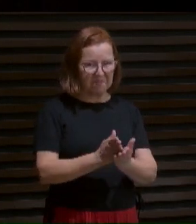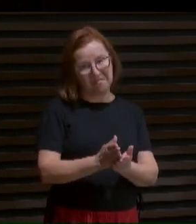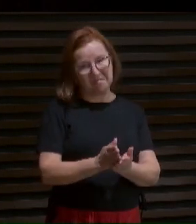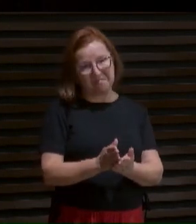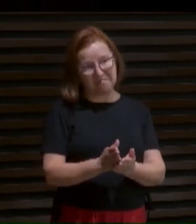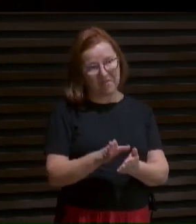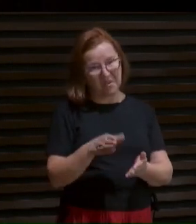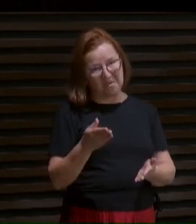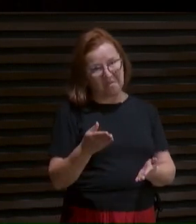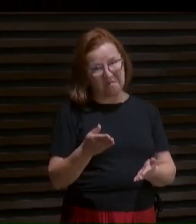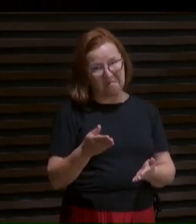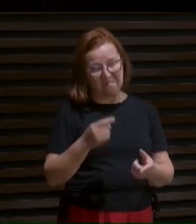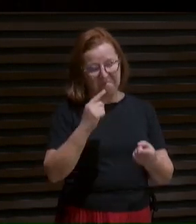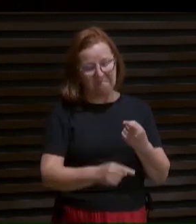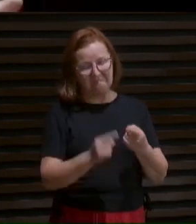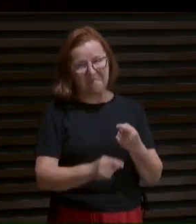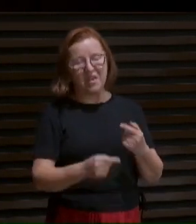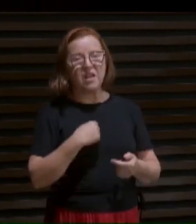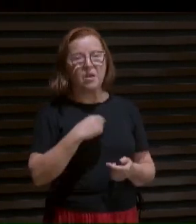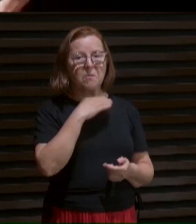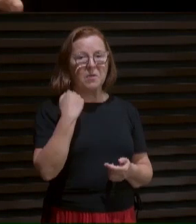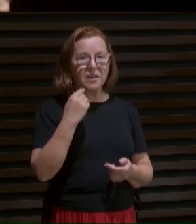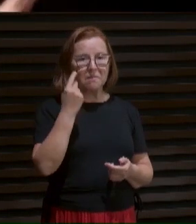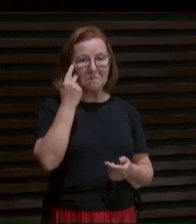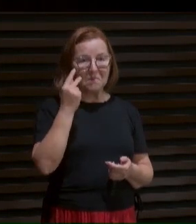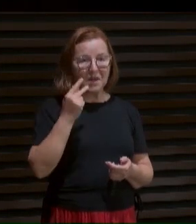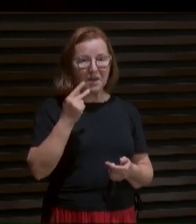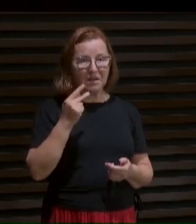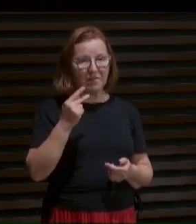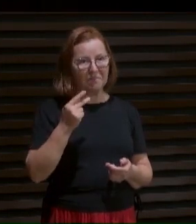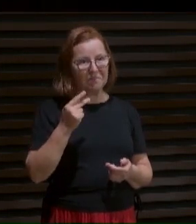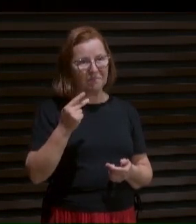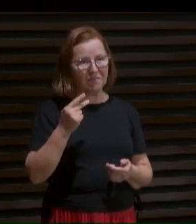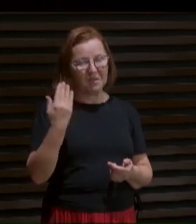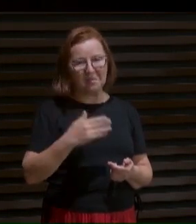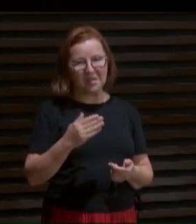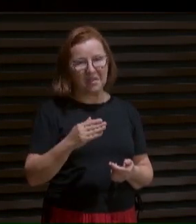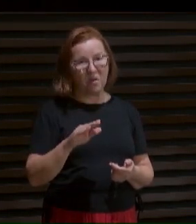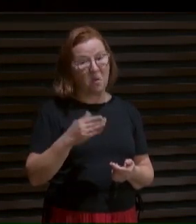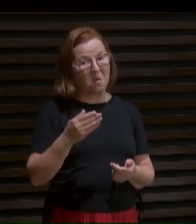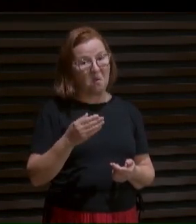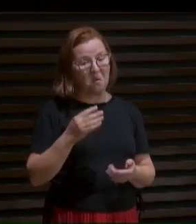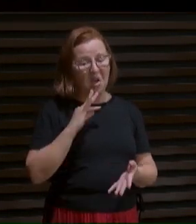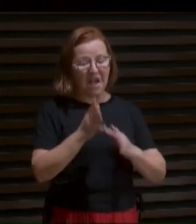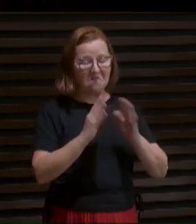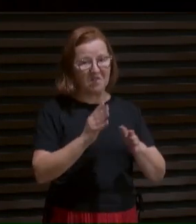ou censura. Morri para aprovação ou acusação até mesmo dos meus irmãos e